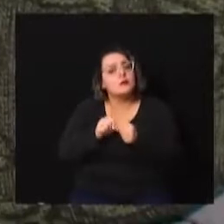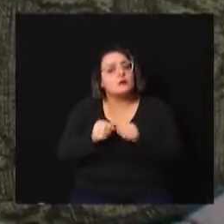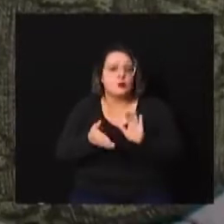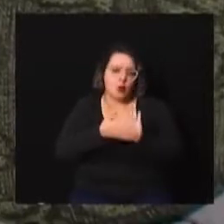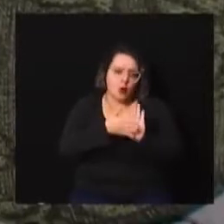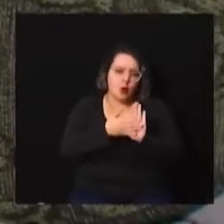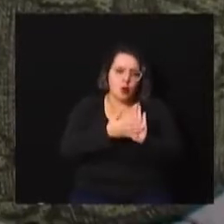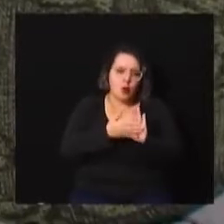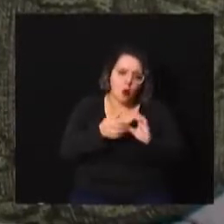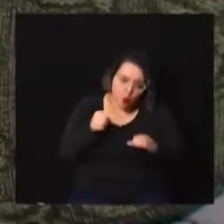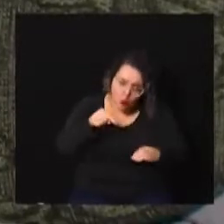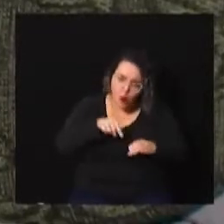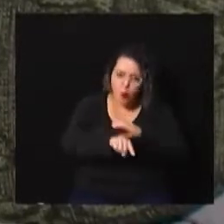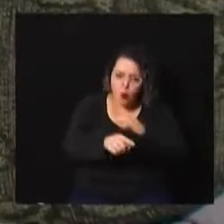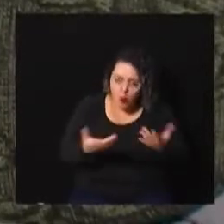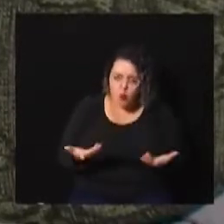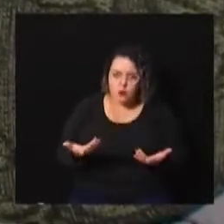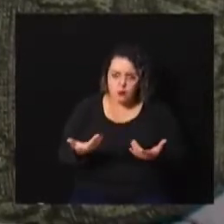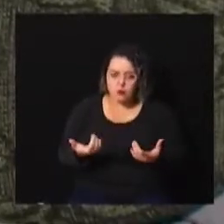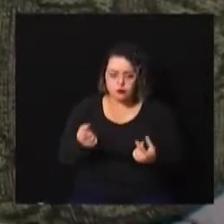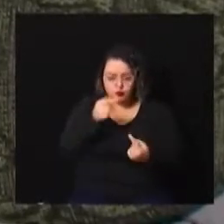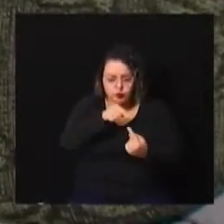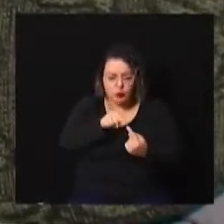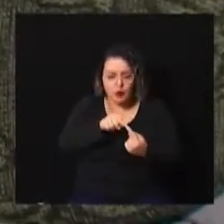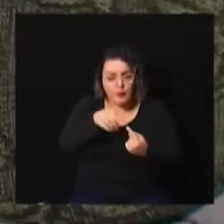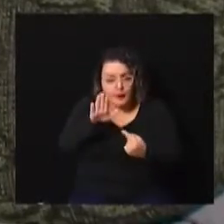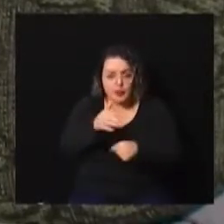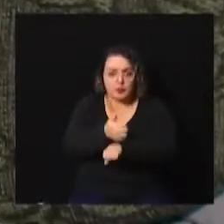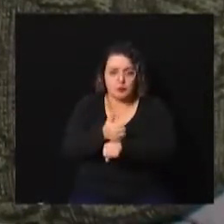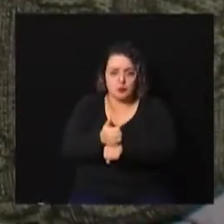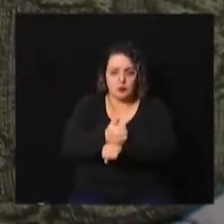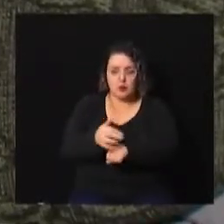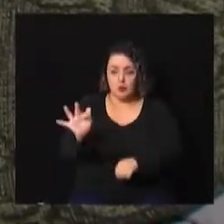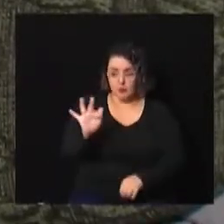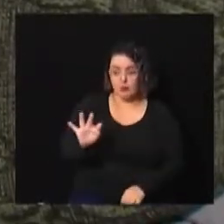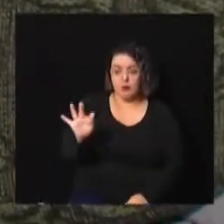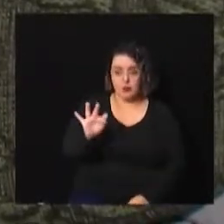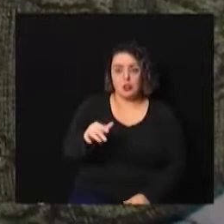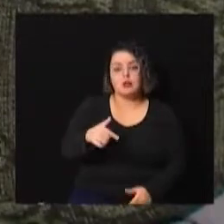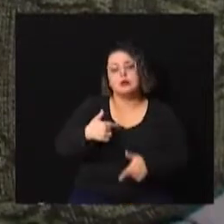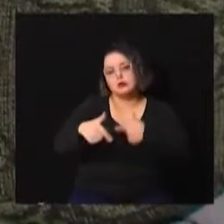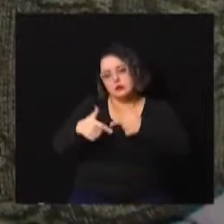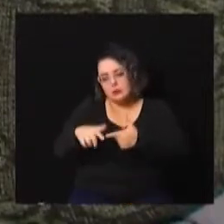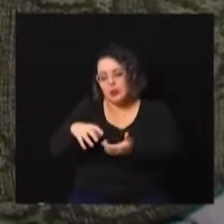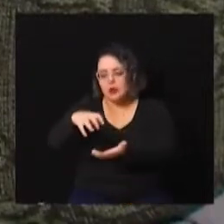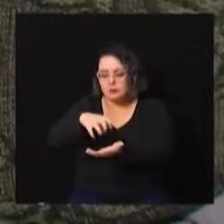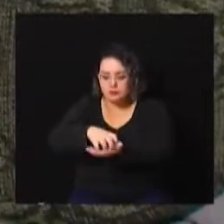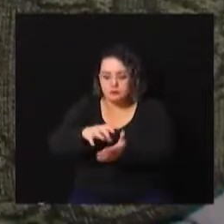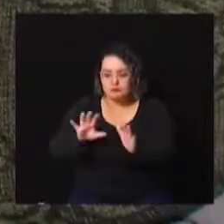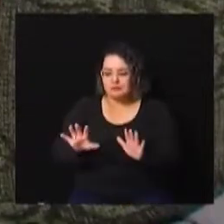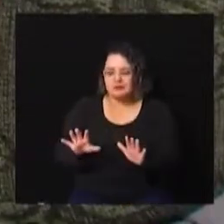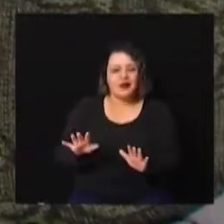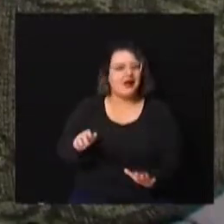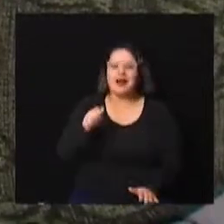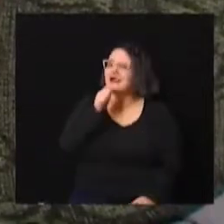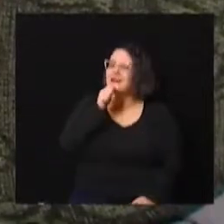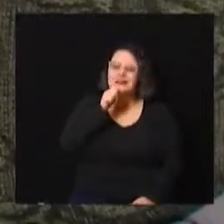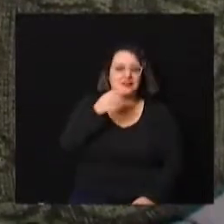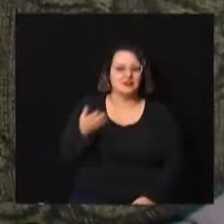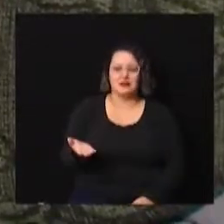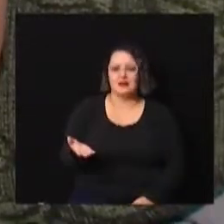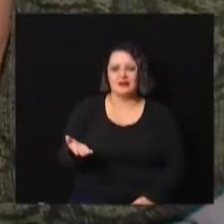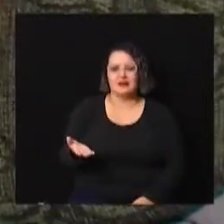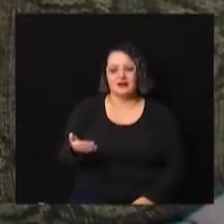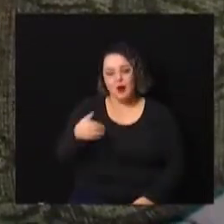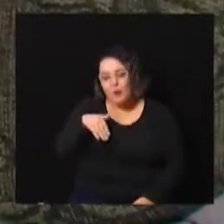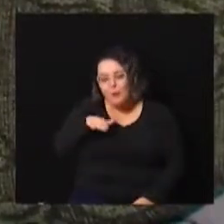por um propósito, além da profissão. E quando eu me formei, até trabalhei numa ONG e depois falei, não, mas não é isso,